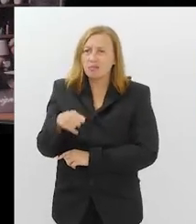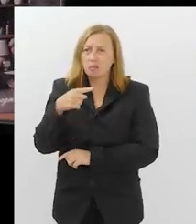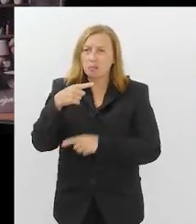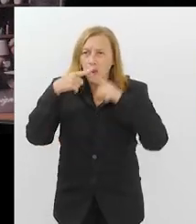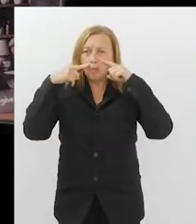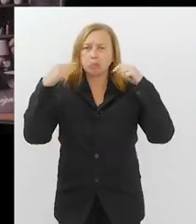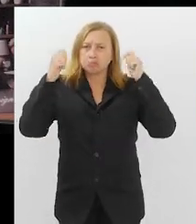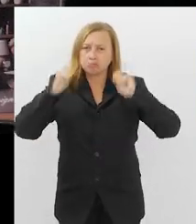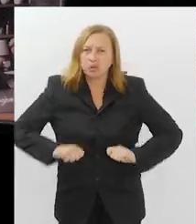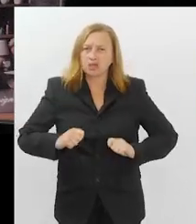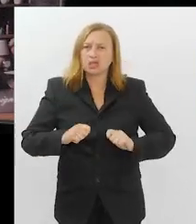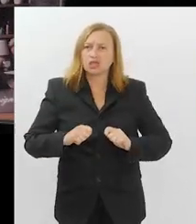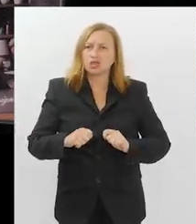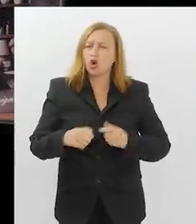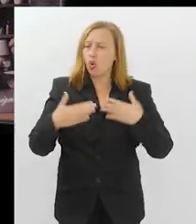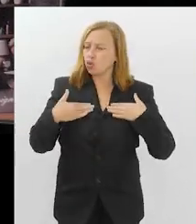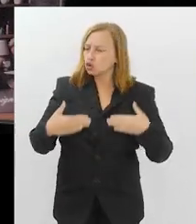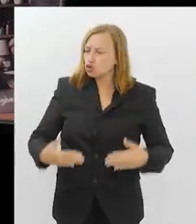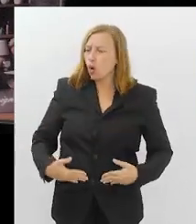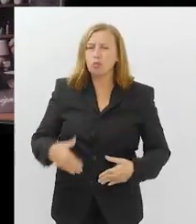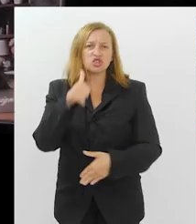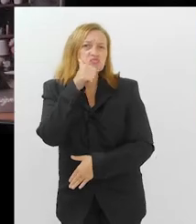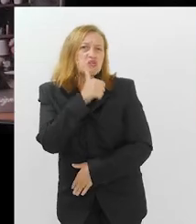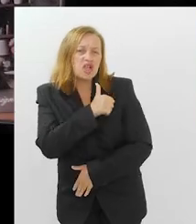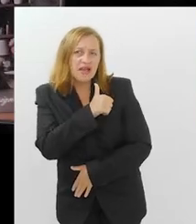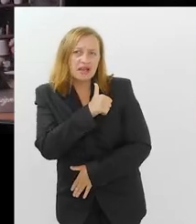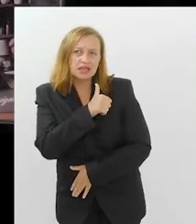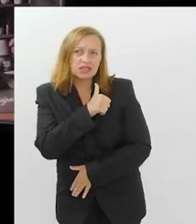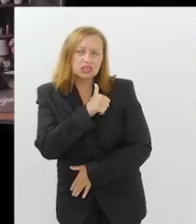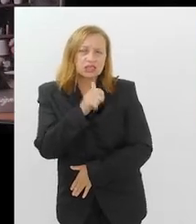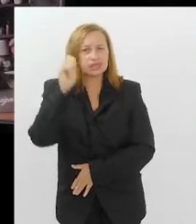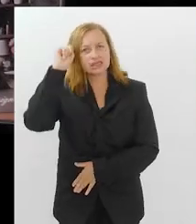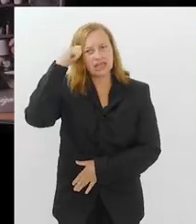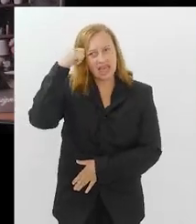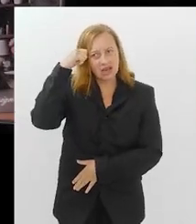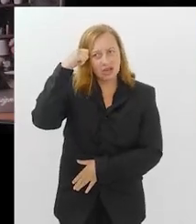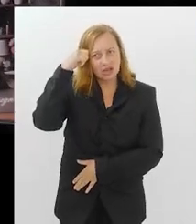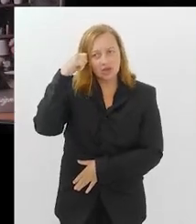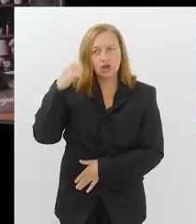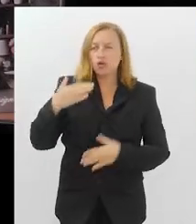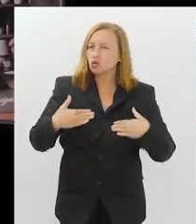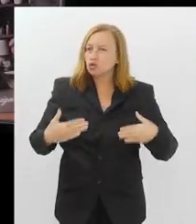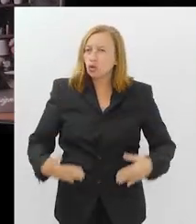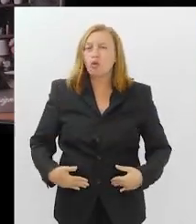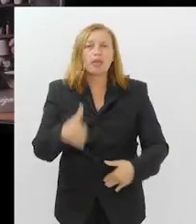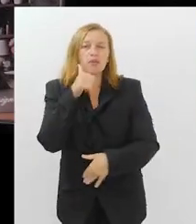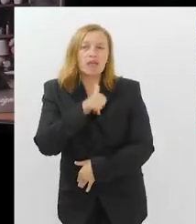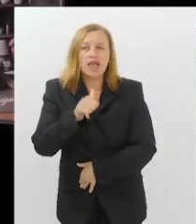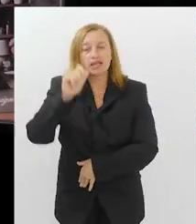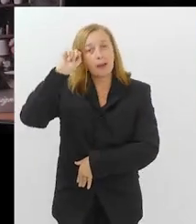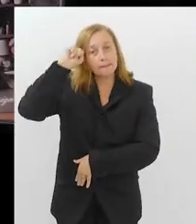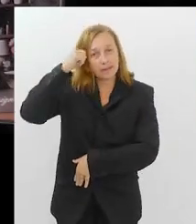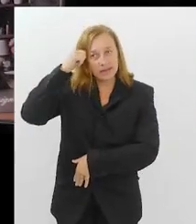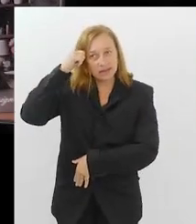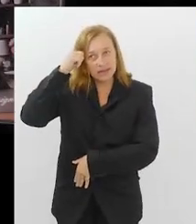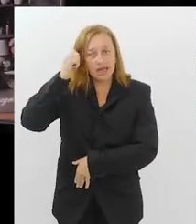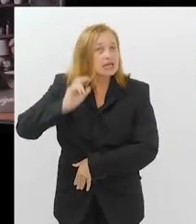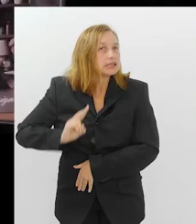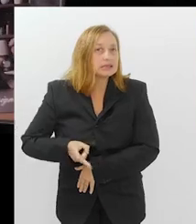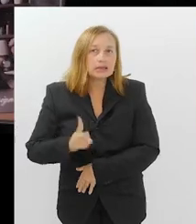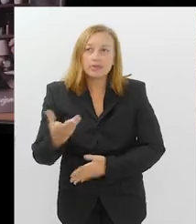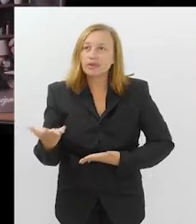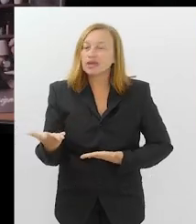sociedade patriarcal, então os corpos de mulheres negras, os corpos das mulheres